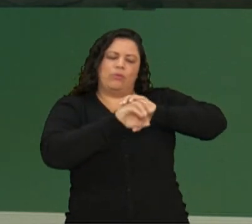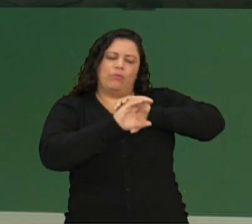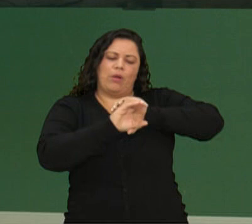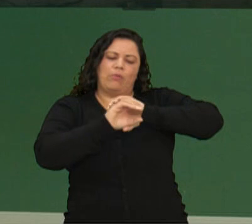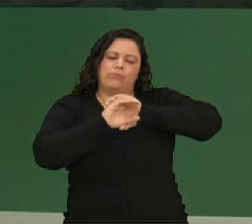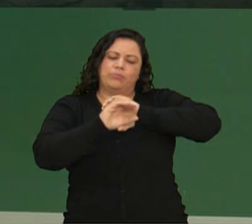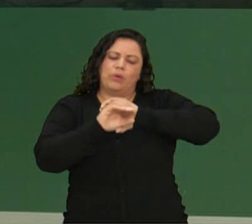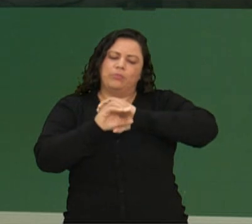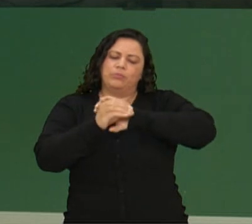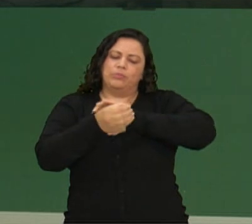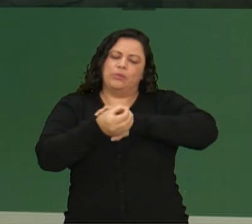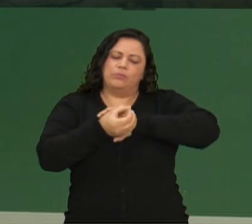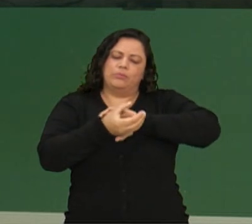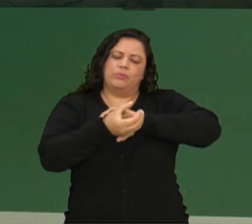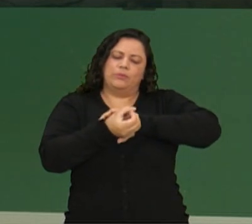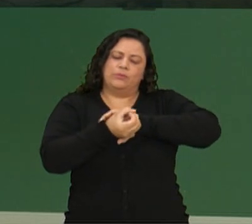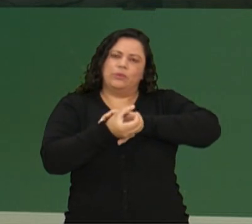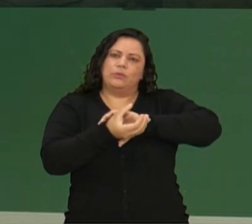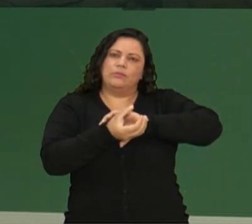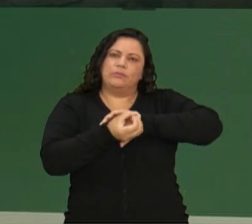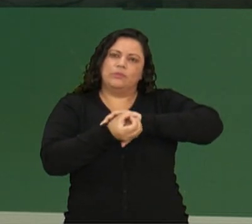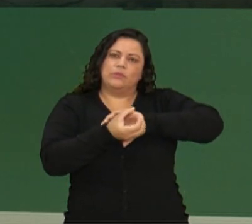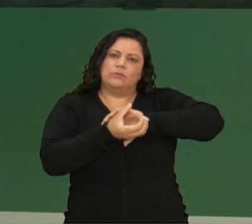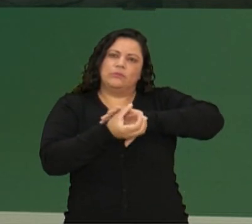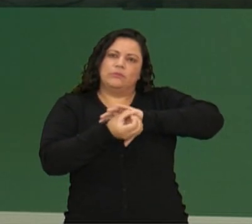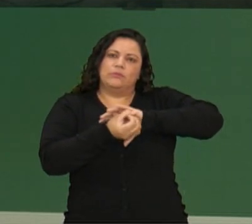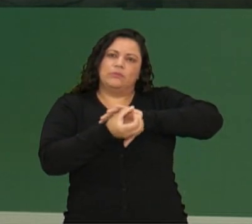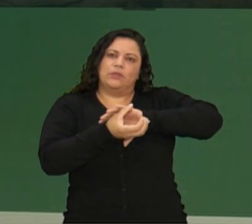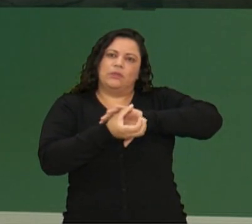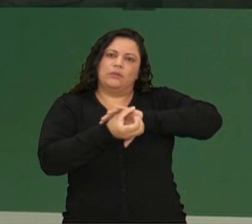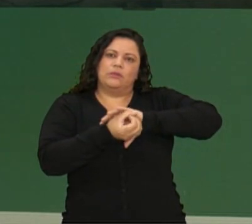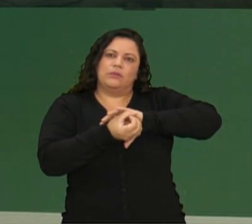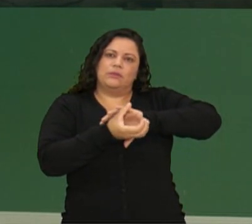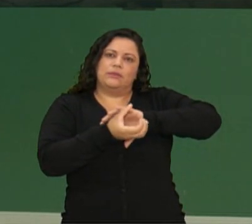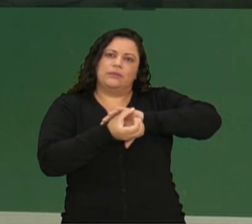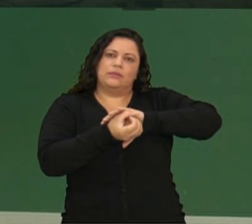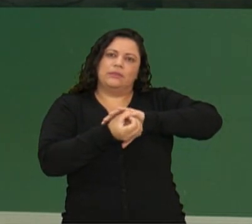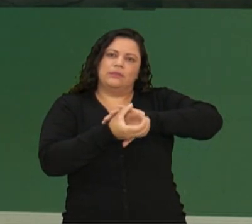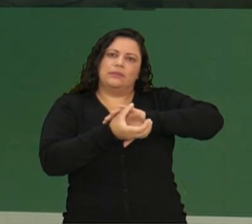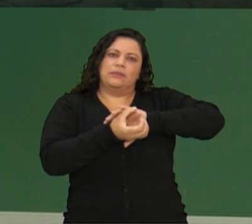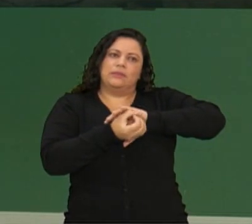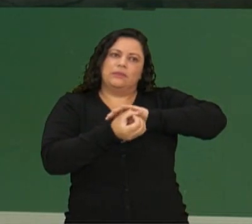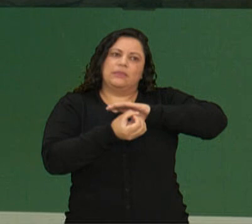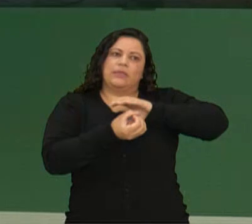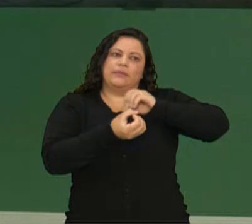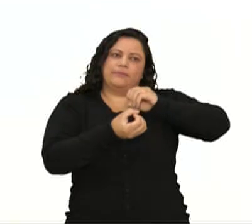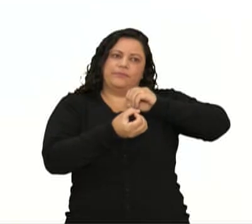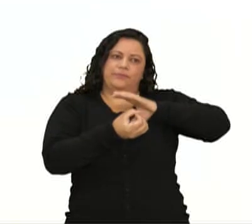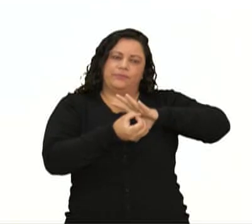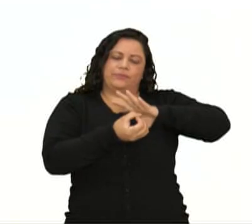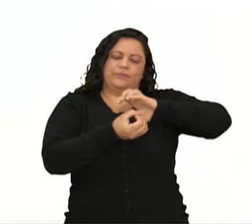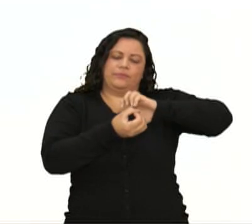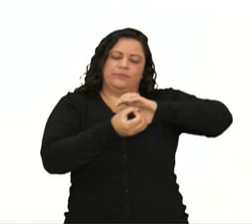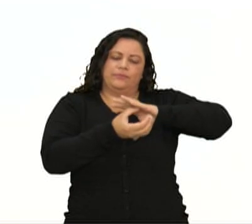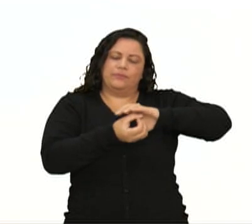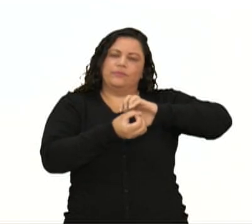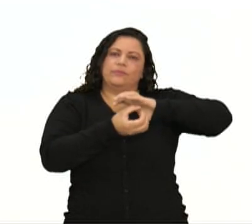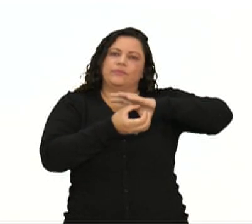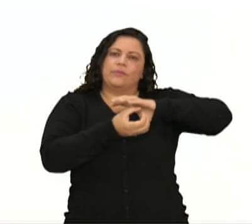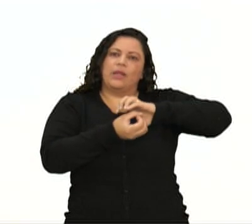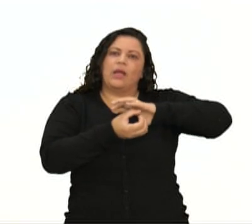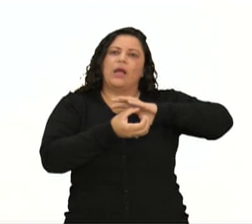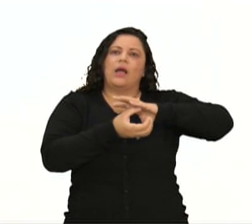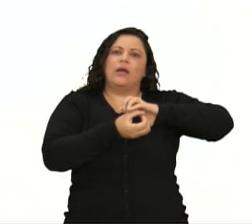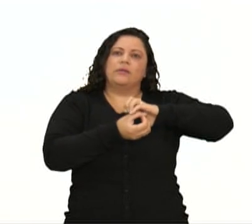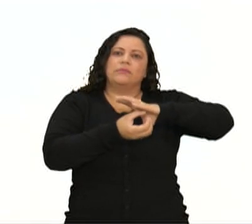tá? Elas abrem e fecham, ó, dá pra ver então aqui, inclusive quando ela abre, né, elas abrem e fecham por quê?